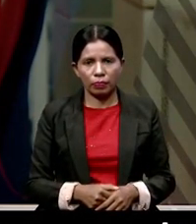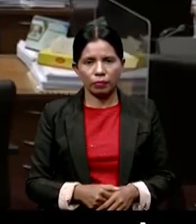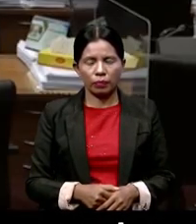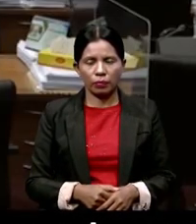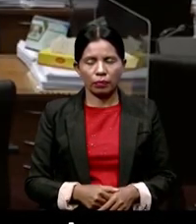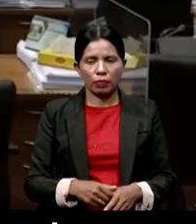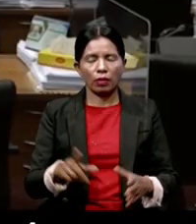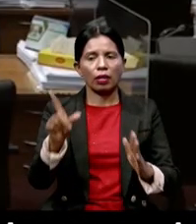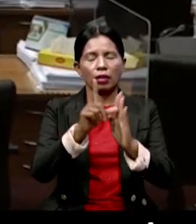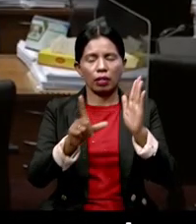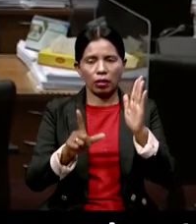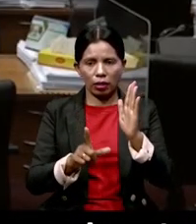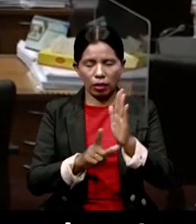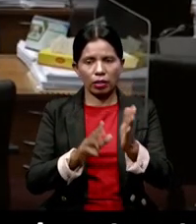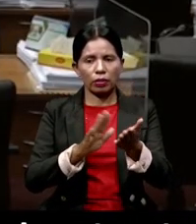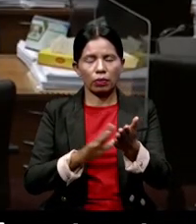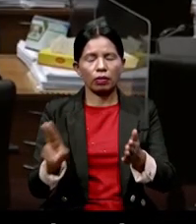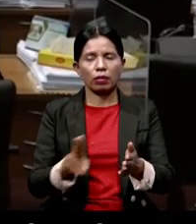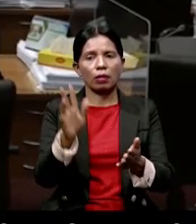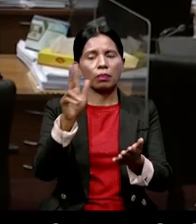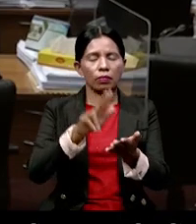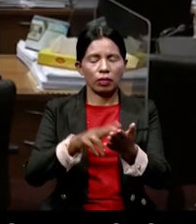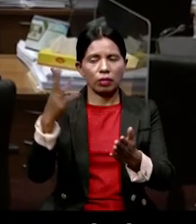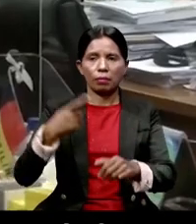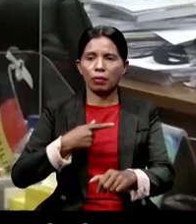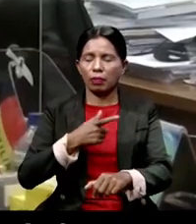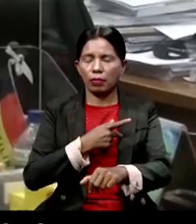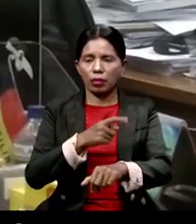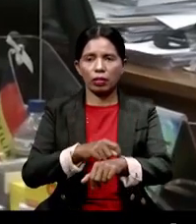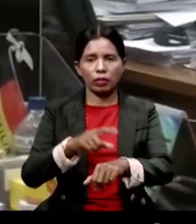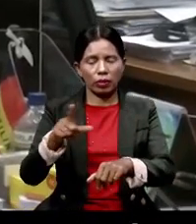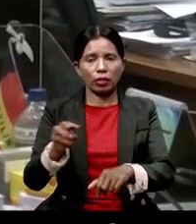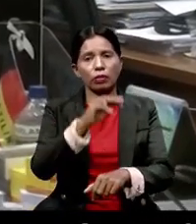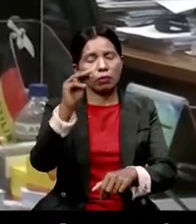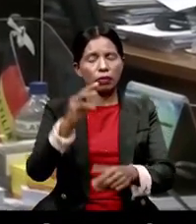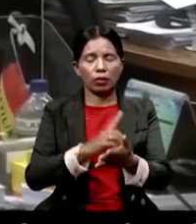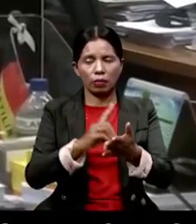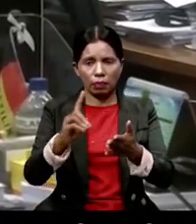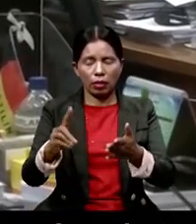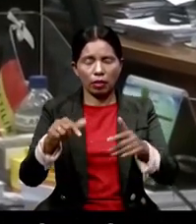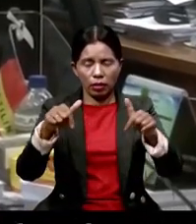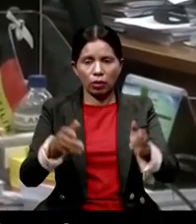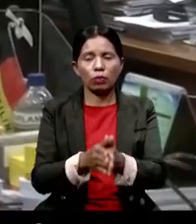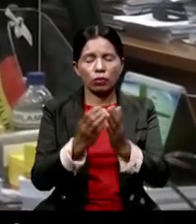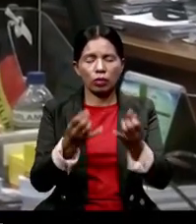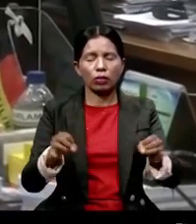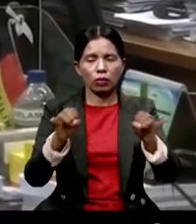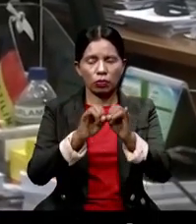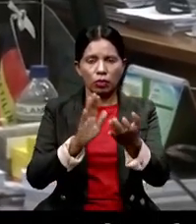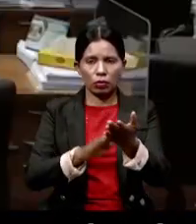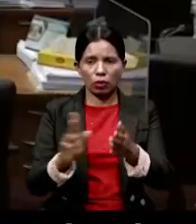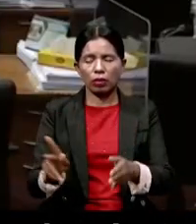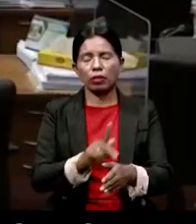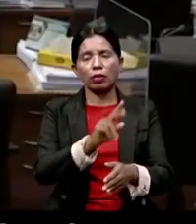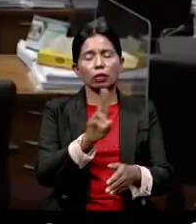Lei Base de Ensino Superior não é reta na aprovação e o Parlamento Nacional e a segunda semana não exige instituição de ensino superior Cira Roto